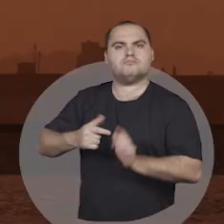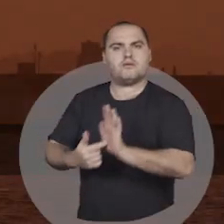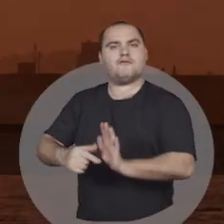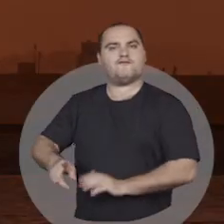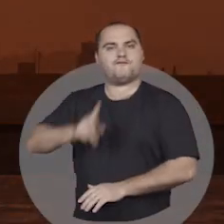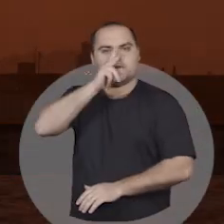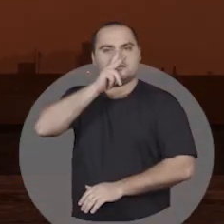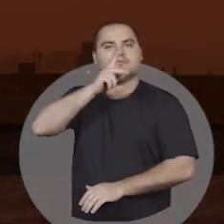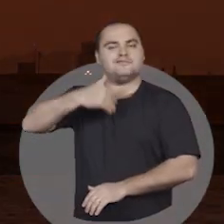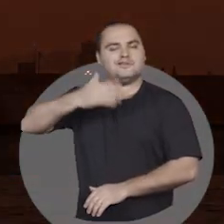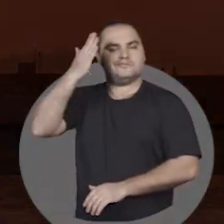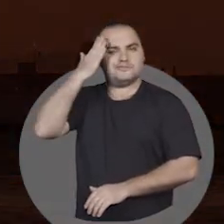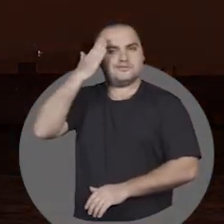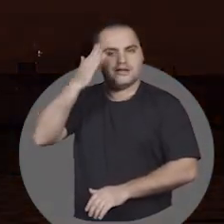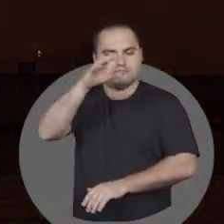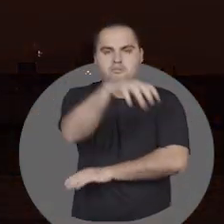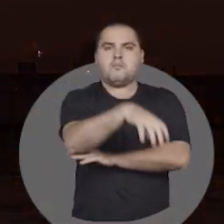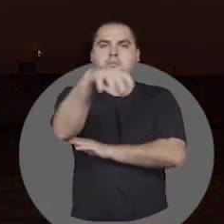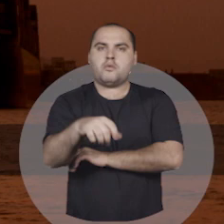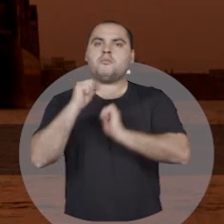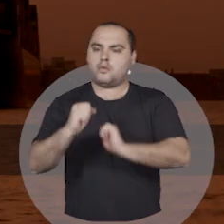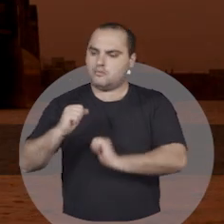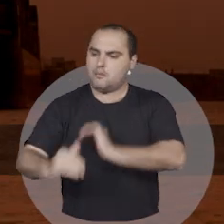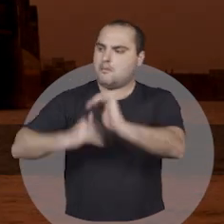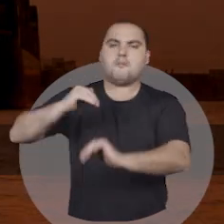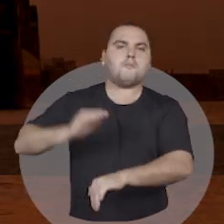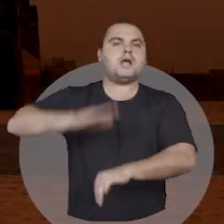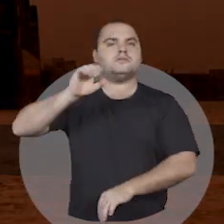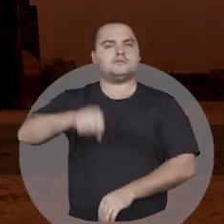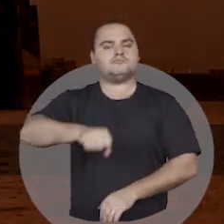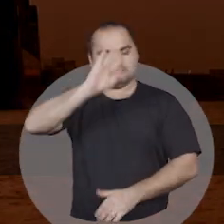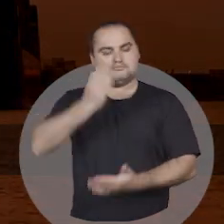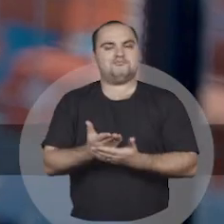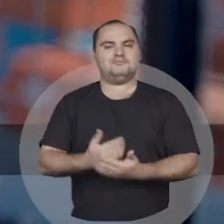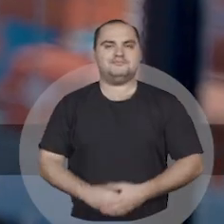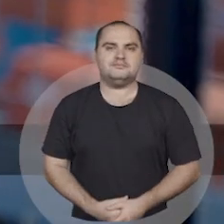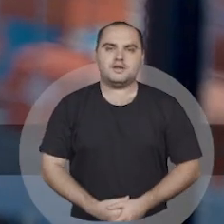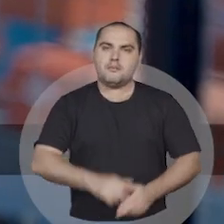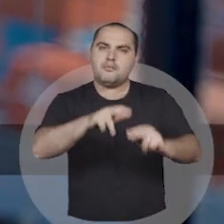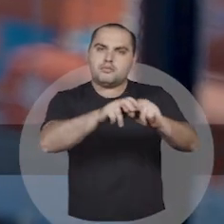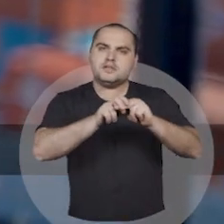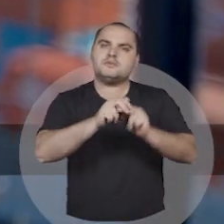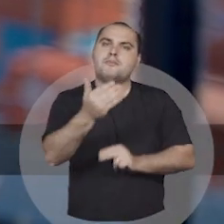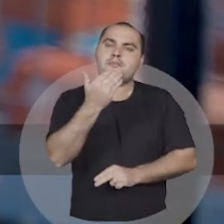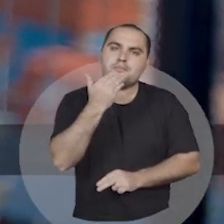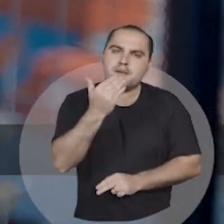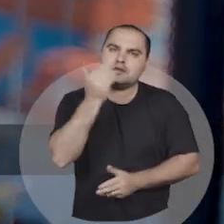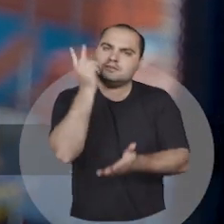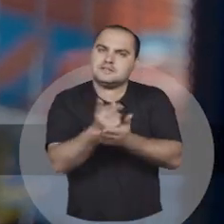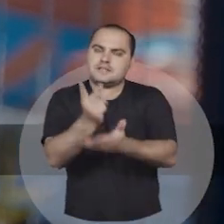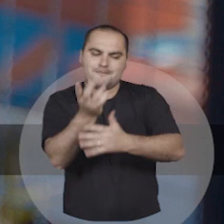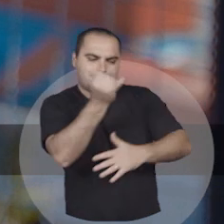E eu sei que o nosso porto pode crescer e se desenvolver ainda mais. Por isso, sigo